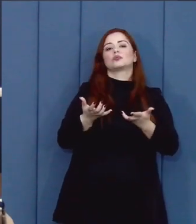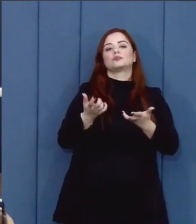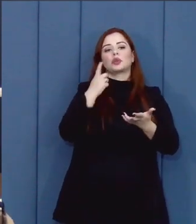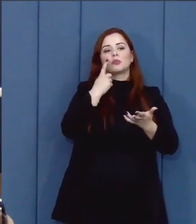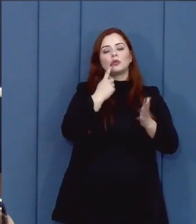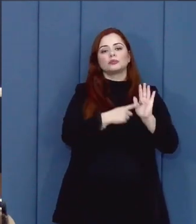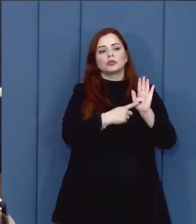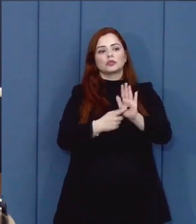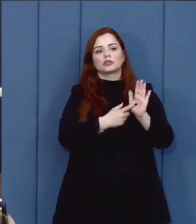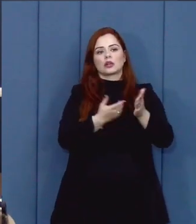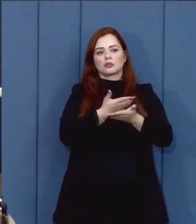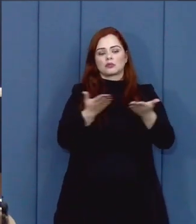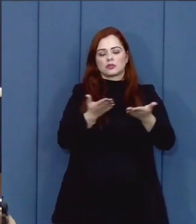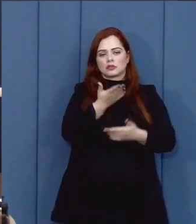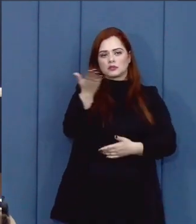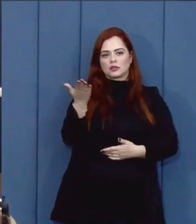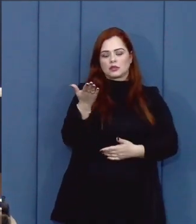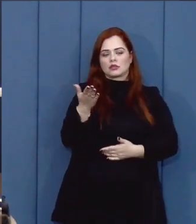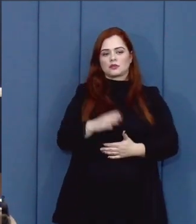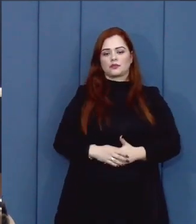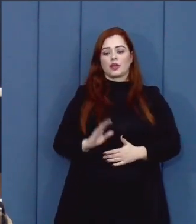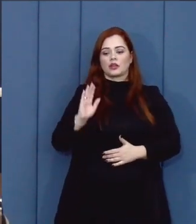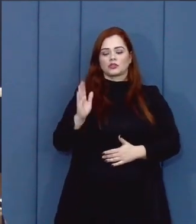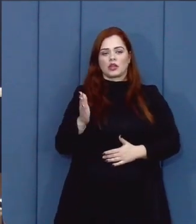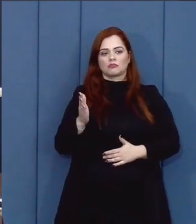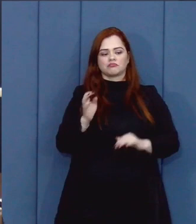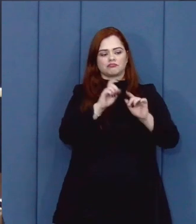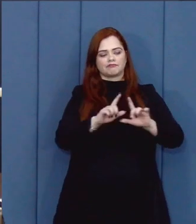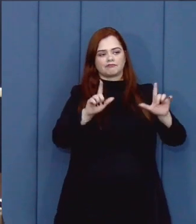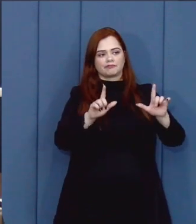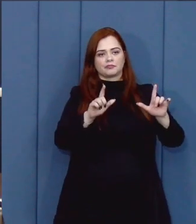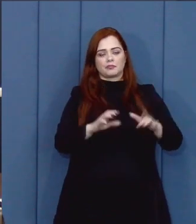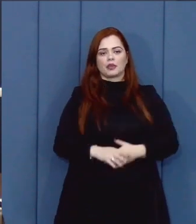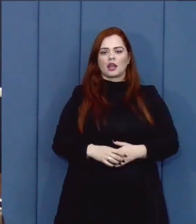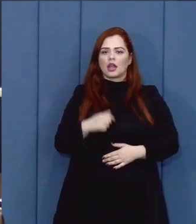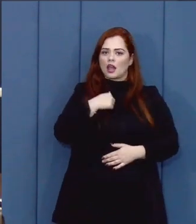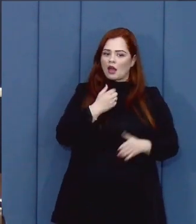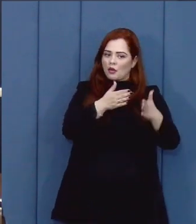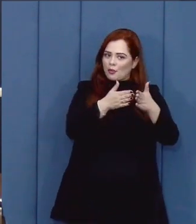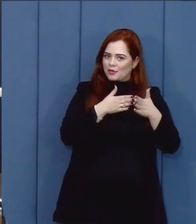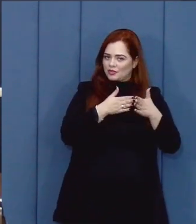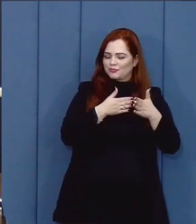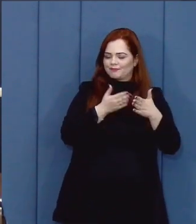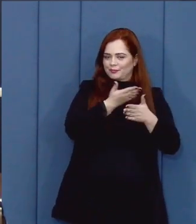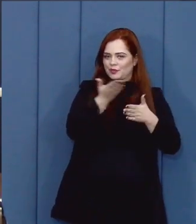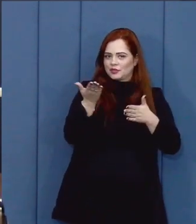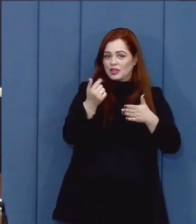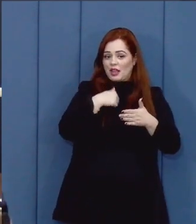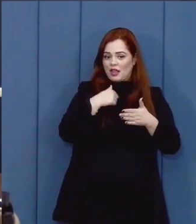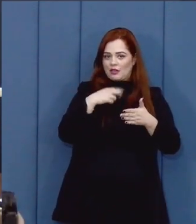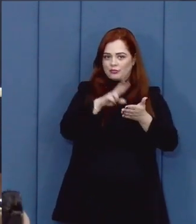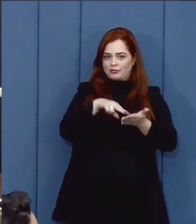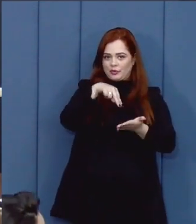para a sequência. Ela já está aqui. Eu vou pedir licença a vocês, eu vou até o